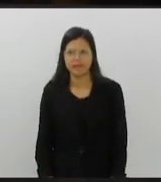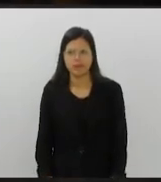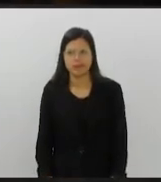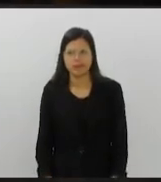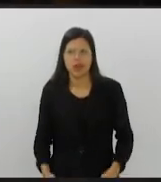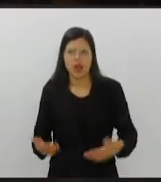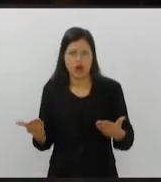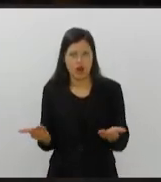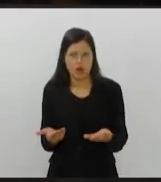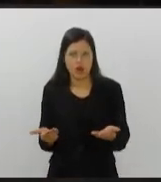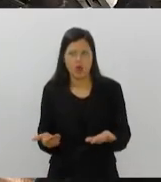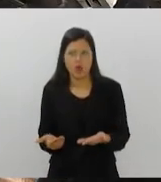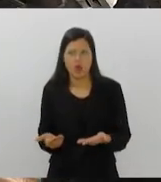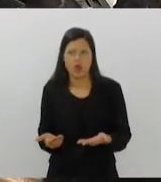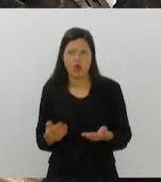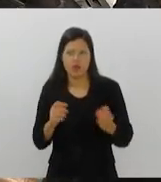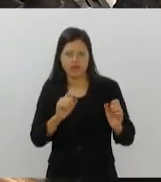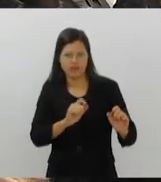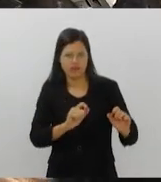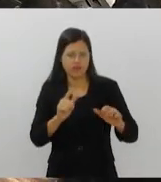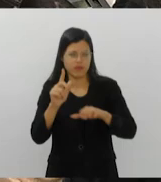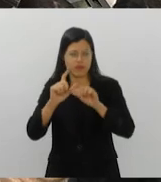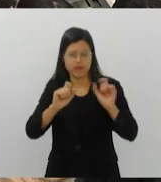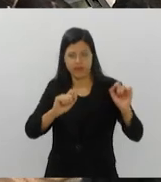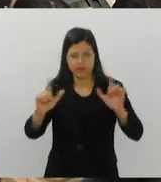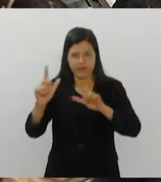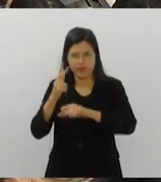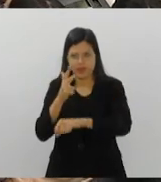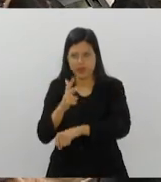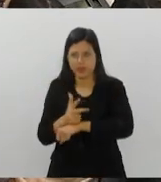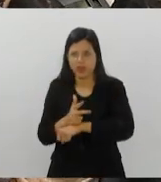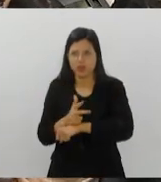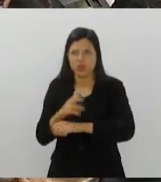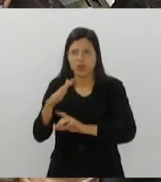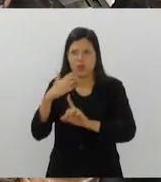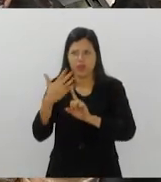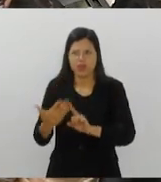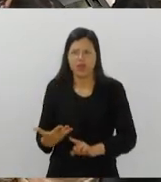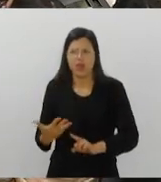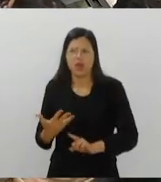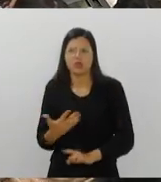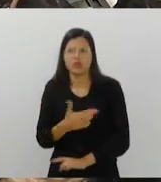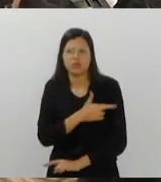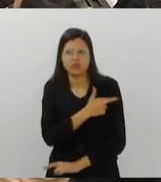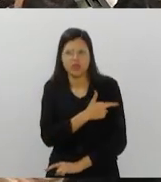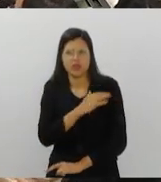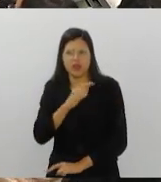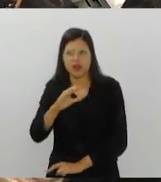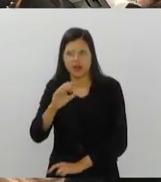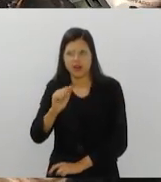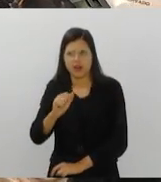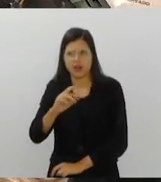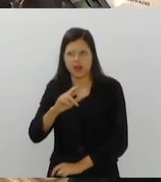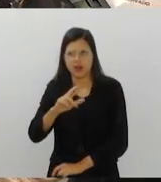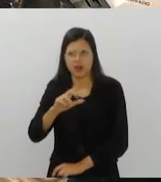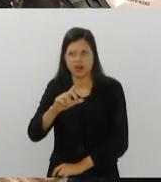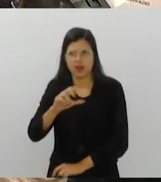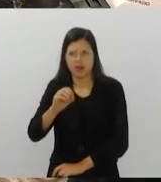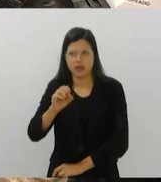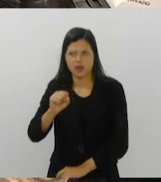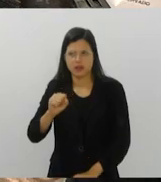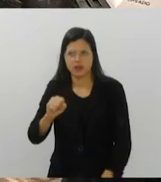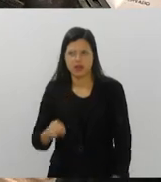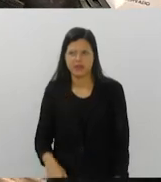Neste momento será exibido o vídeo em homenagem ao senhor, ao sargento Carlos Roberto, que é Carlos Alberto e Carlos